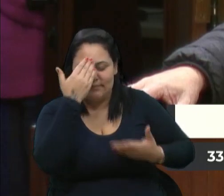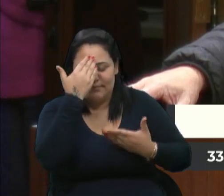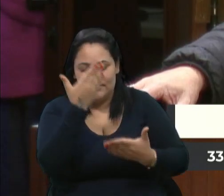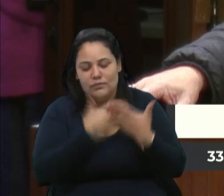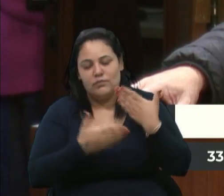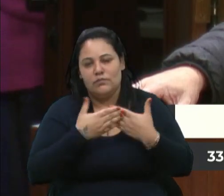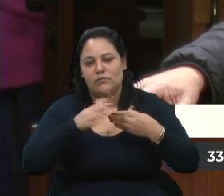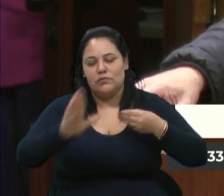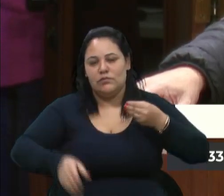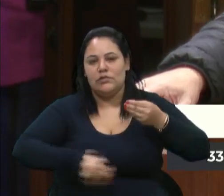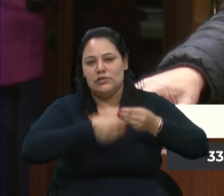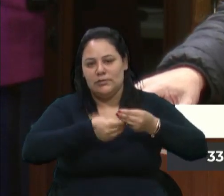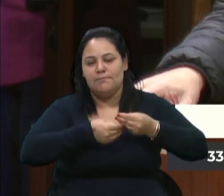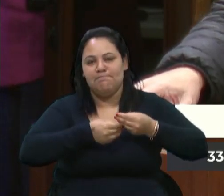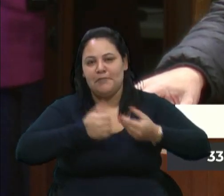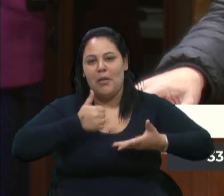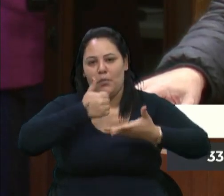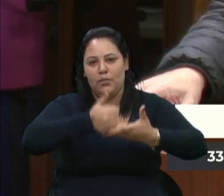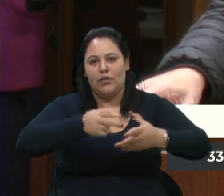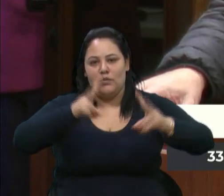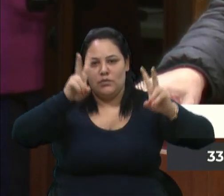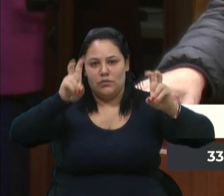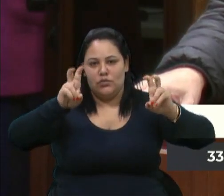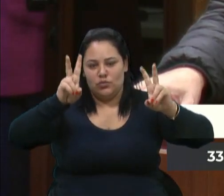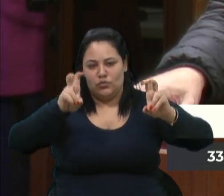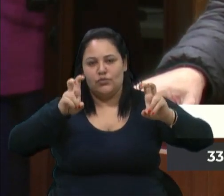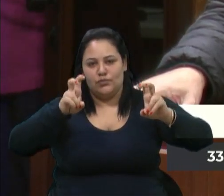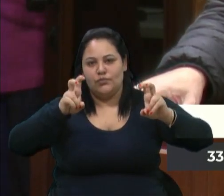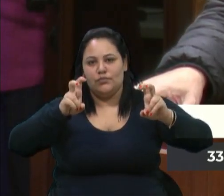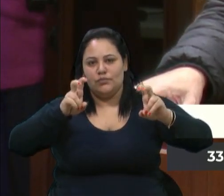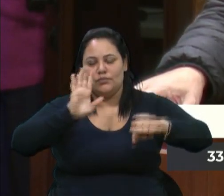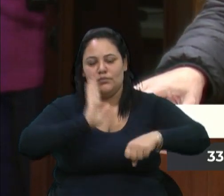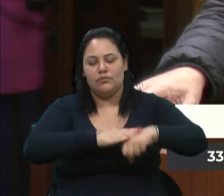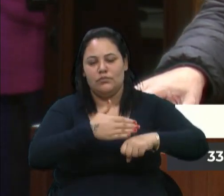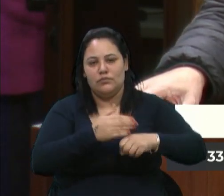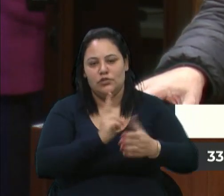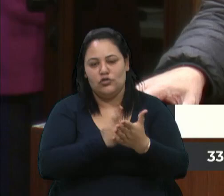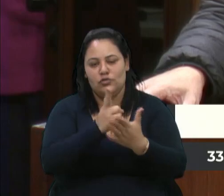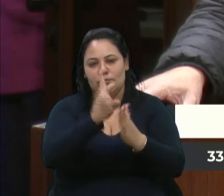que contribuíram para que esse assunto seja levado mais adiante, a gente